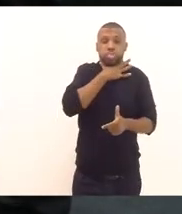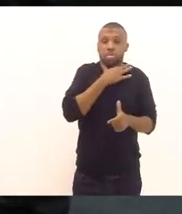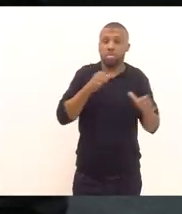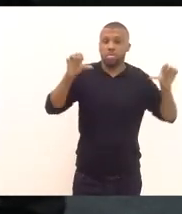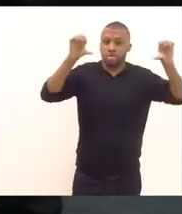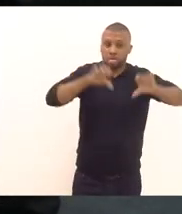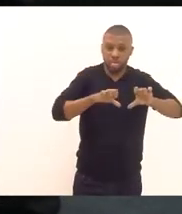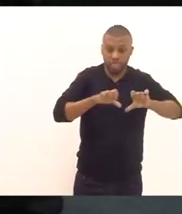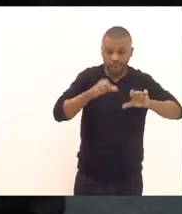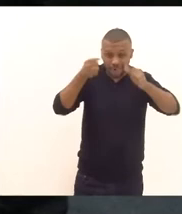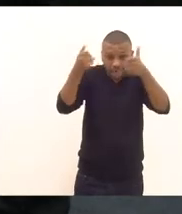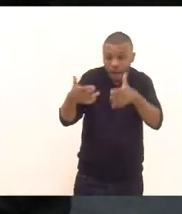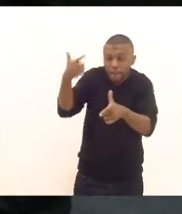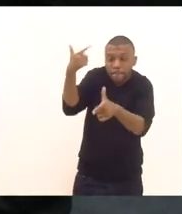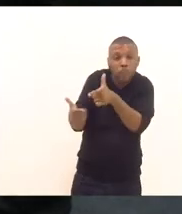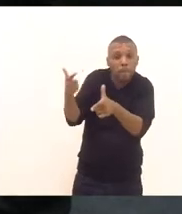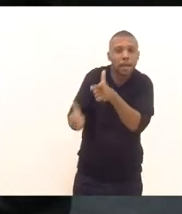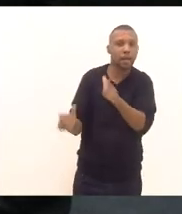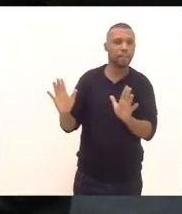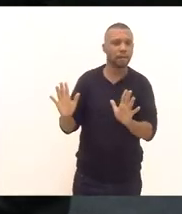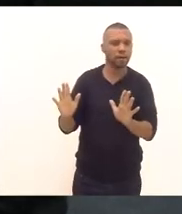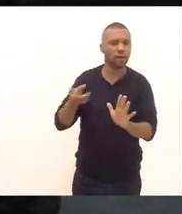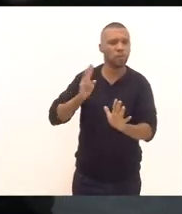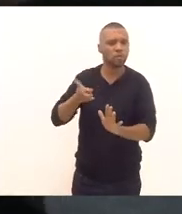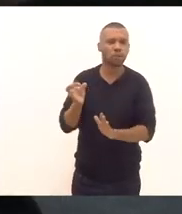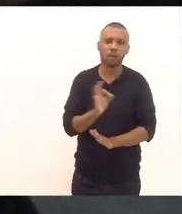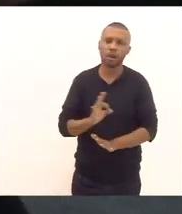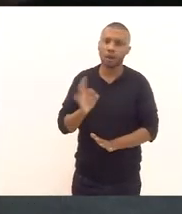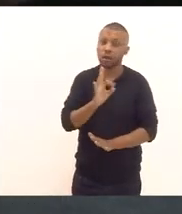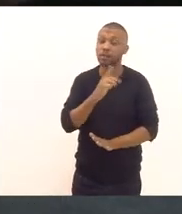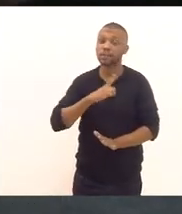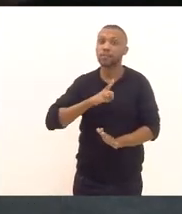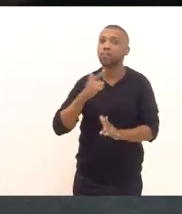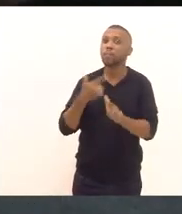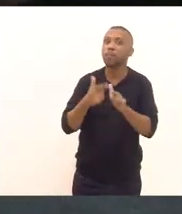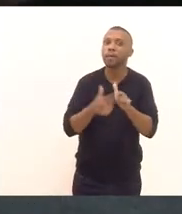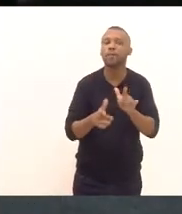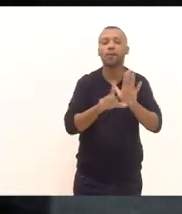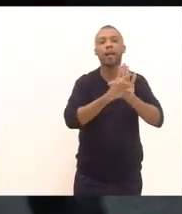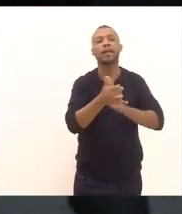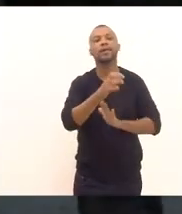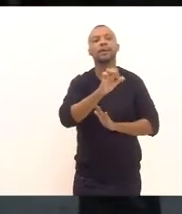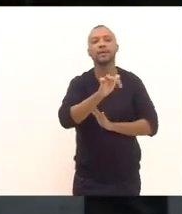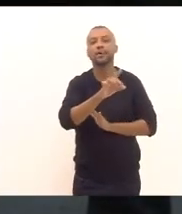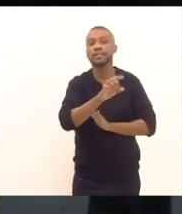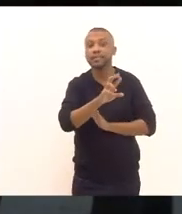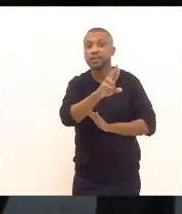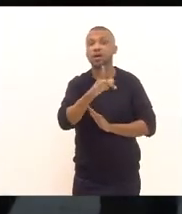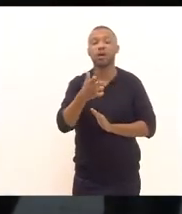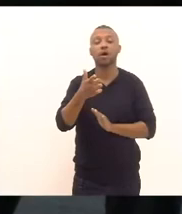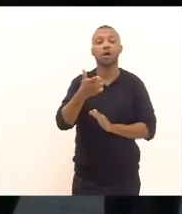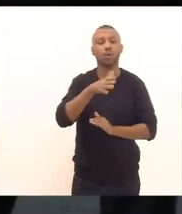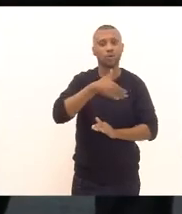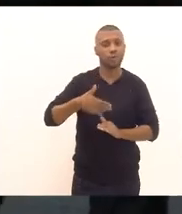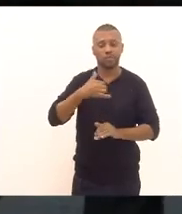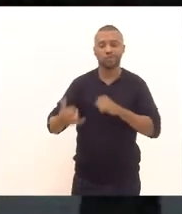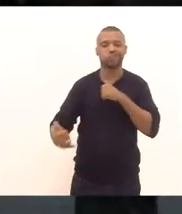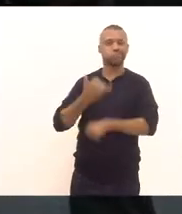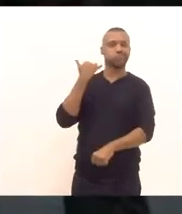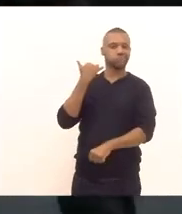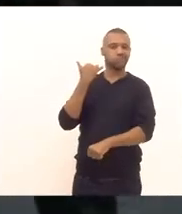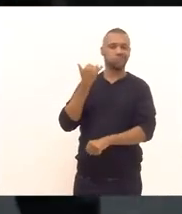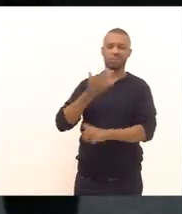problemas da compensação mal sucedida com a lei kandir o estado tomou uma bola nas costas de